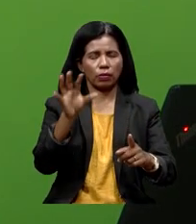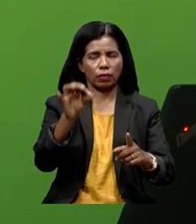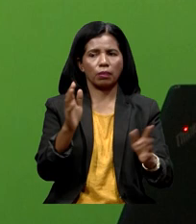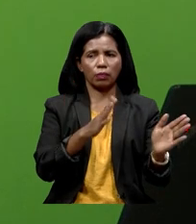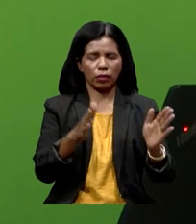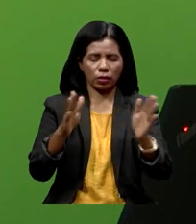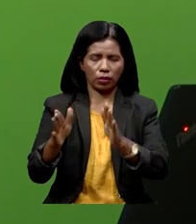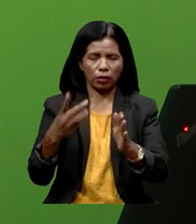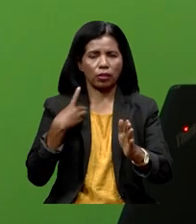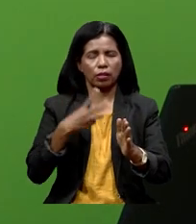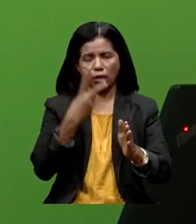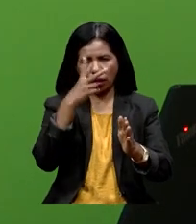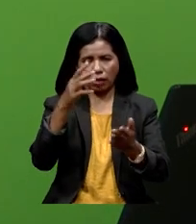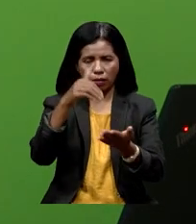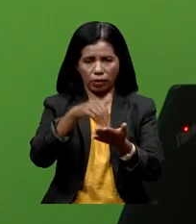de liberação